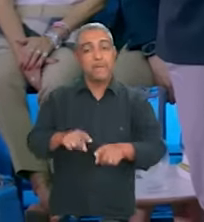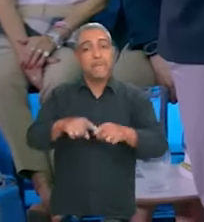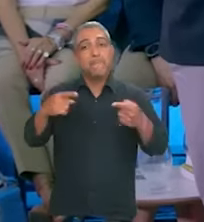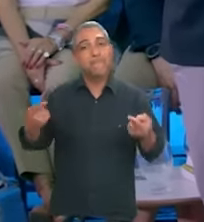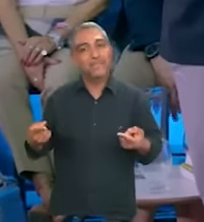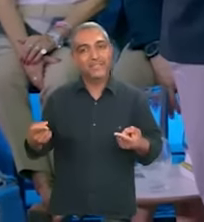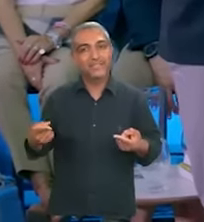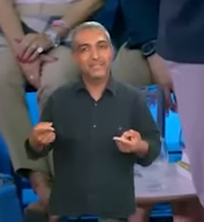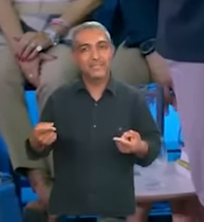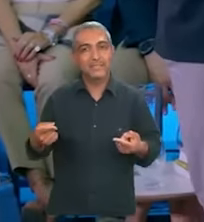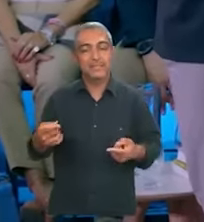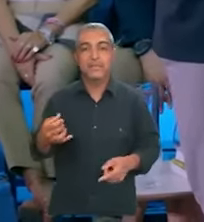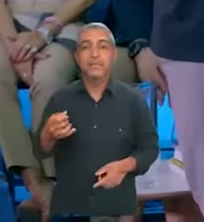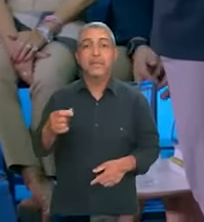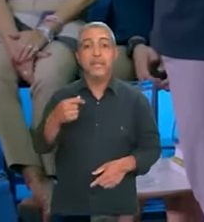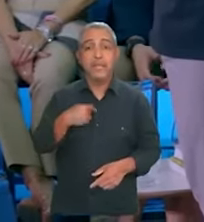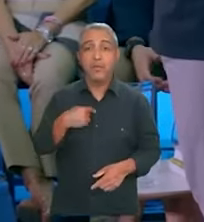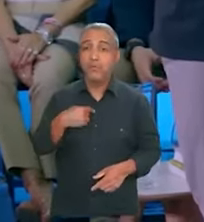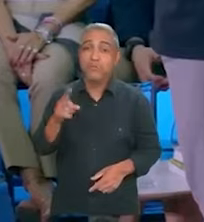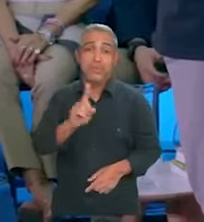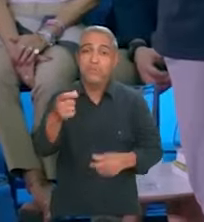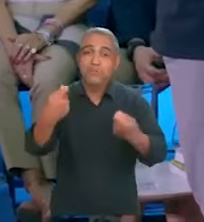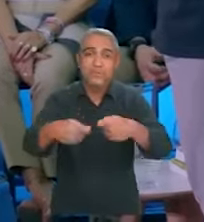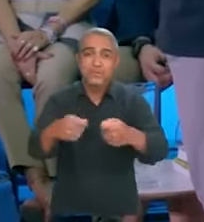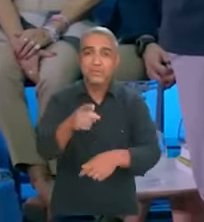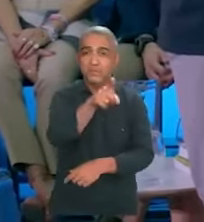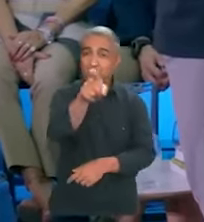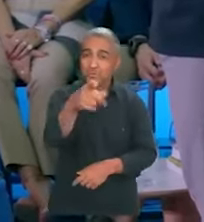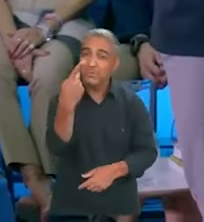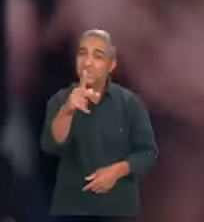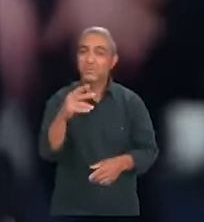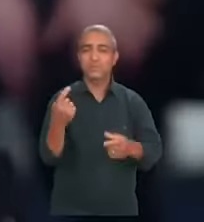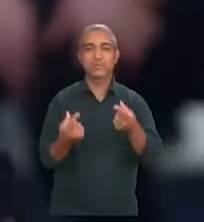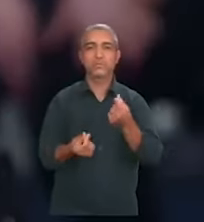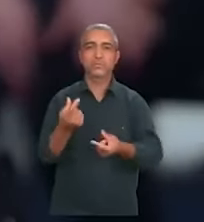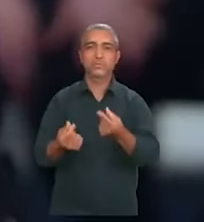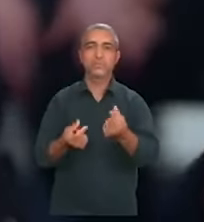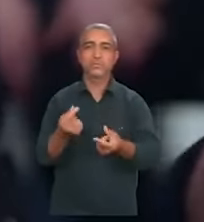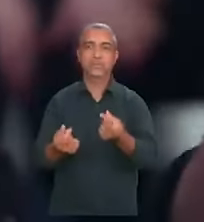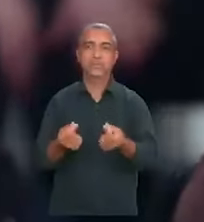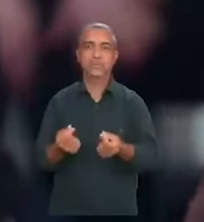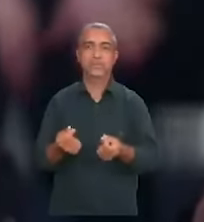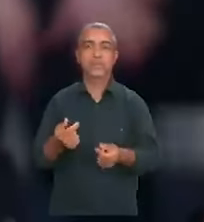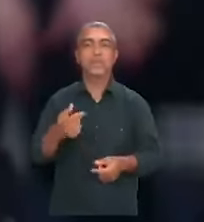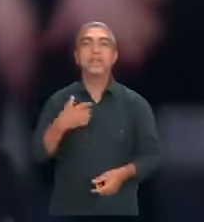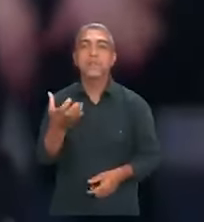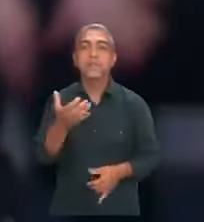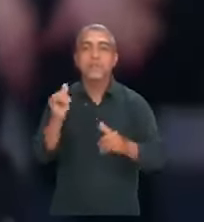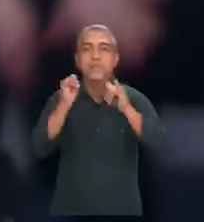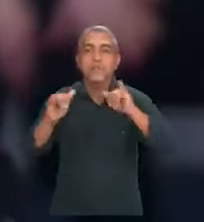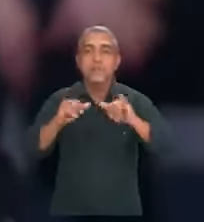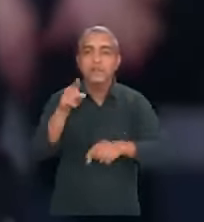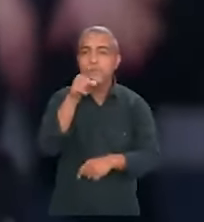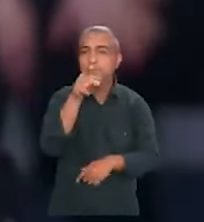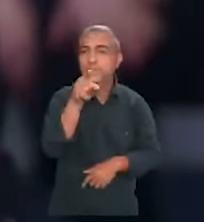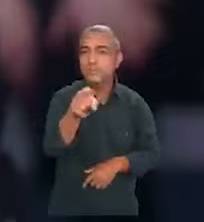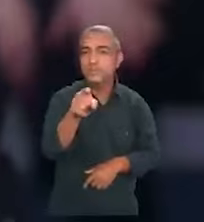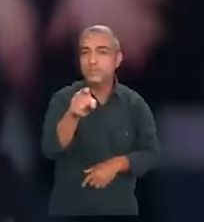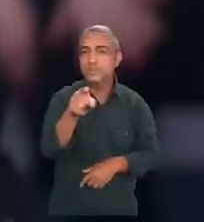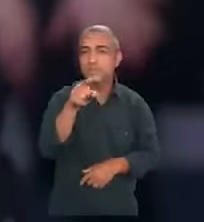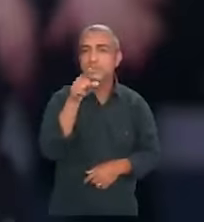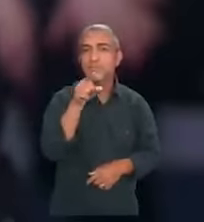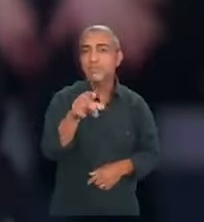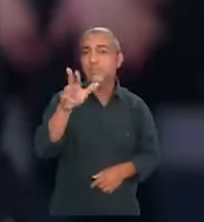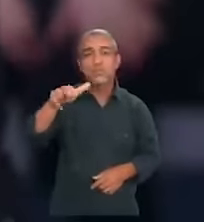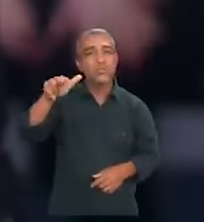quero nada de você eu não preciso do seu dinheiro o que eu quero falar para você é alguma coisa que você nunca vai